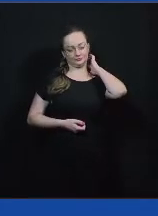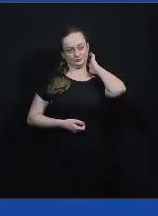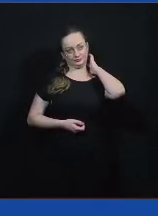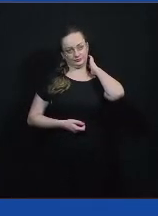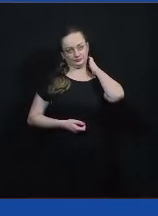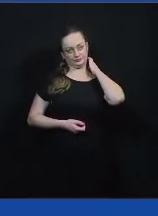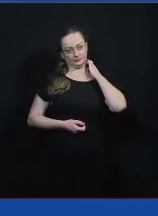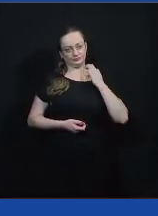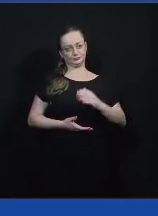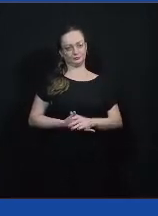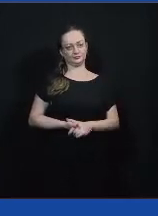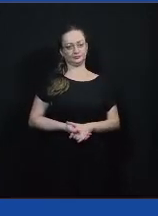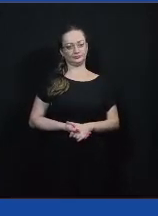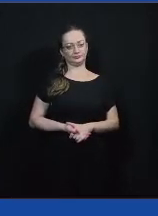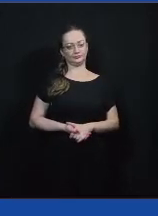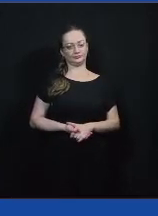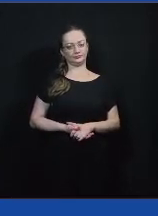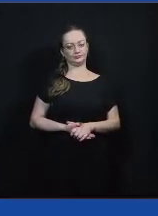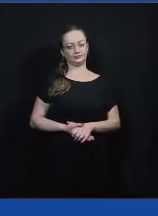deve seguir